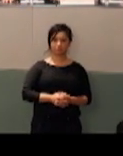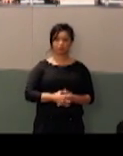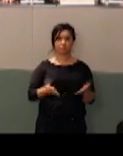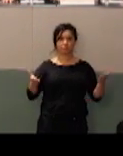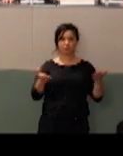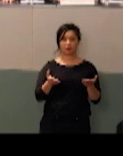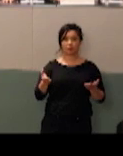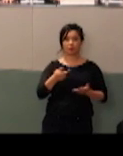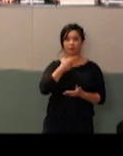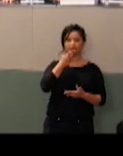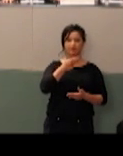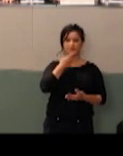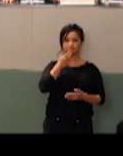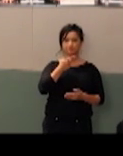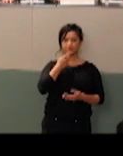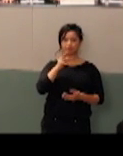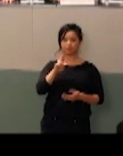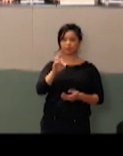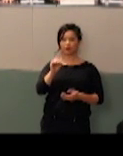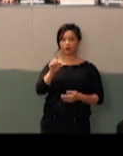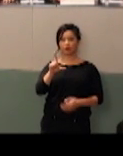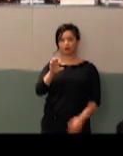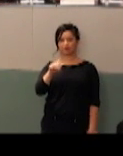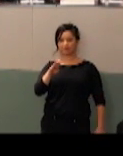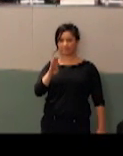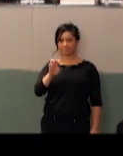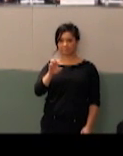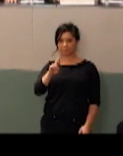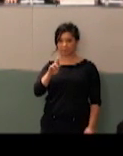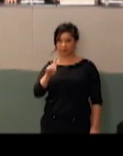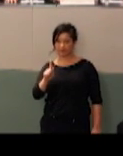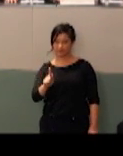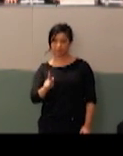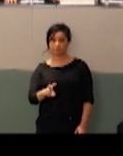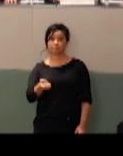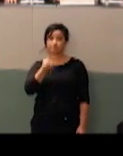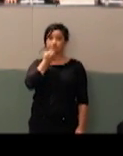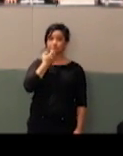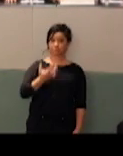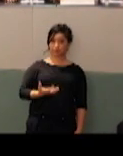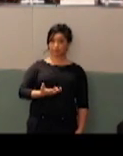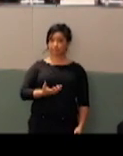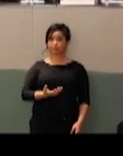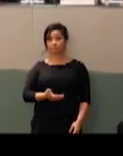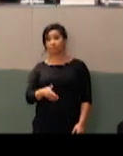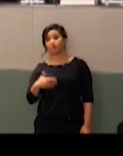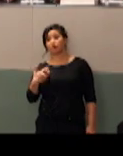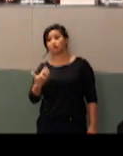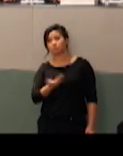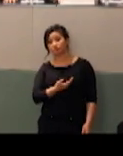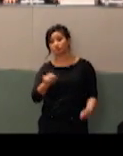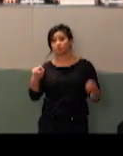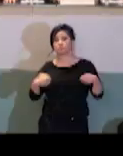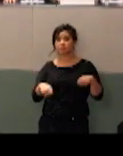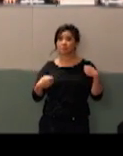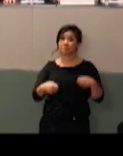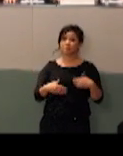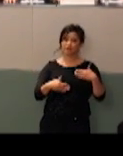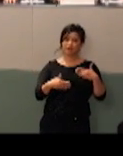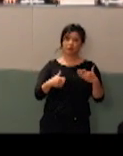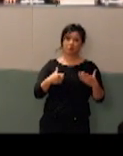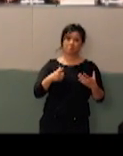o candidato Hollenberg. Minha gente, nós temos que simplificar os processos, temos que informatizar os